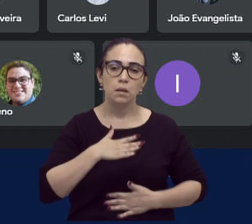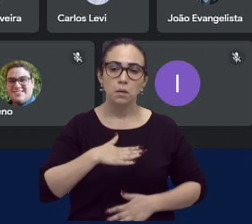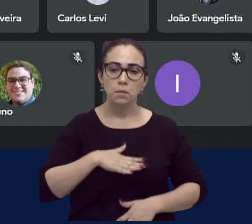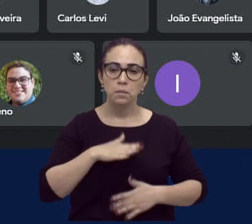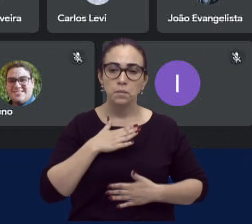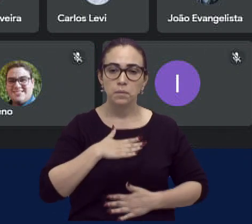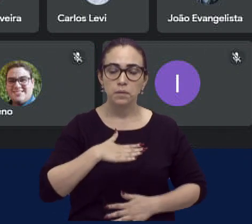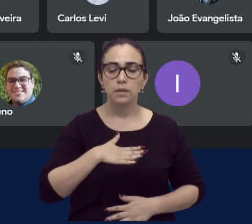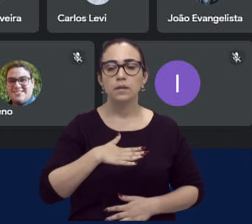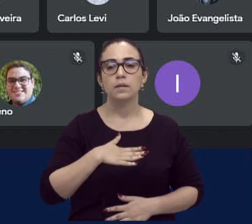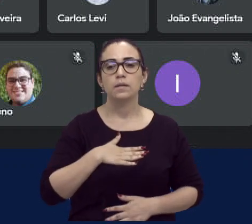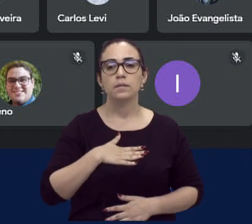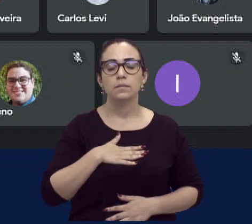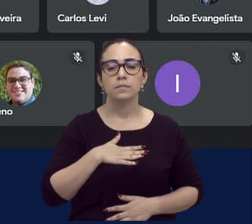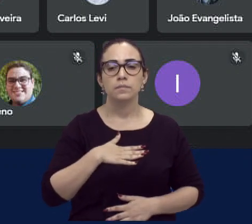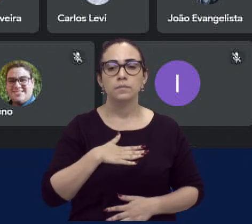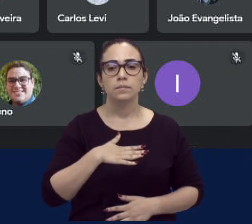tranquilo,